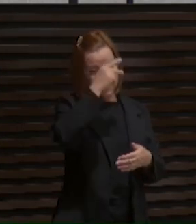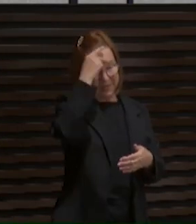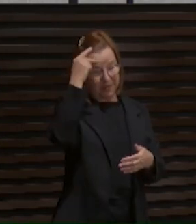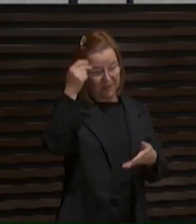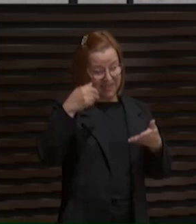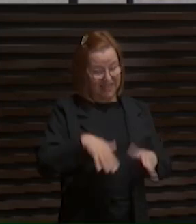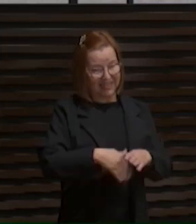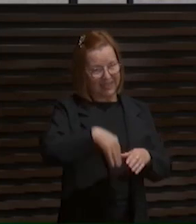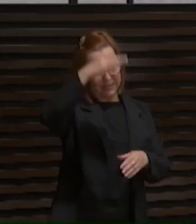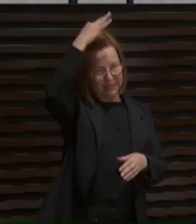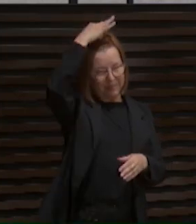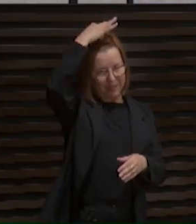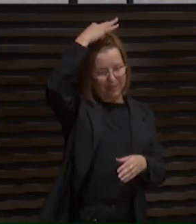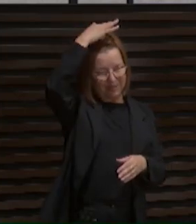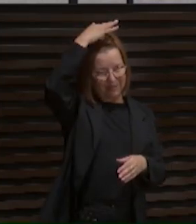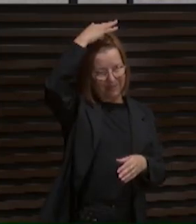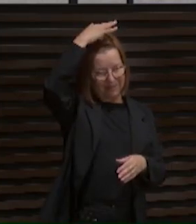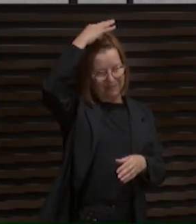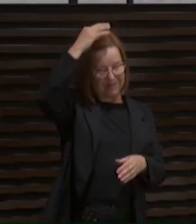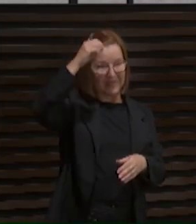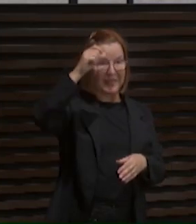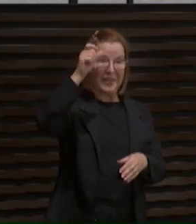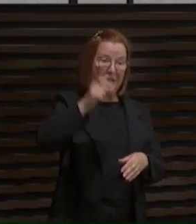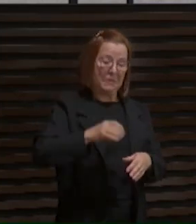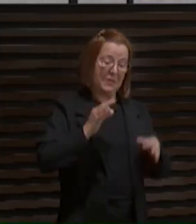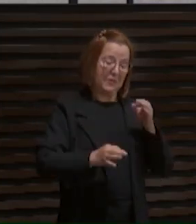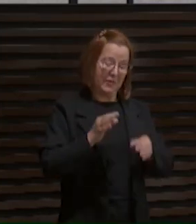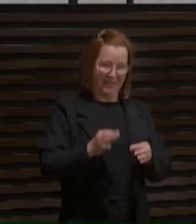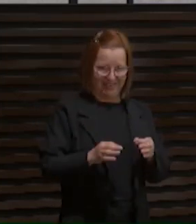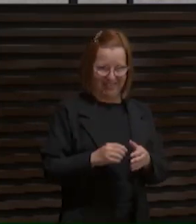justo. Não vive mergulhado no pecado.